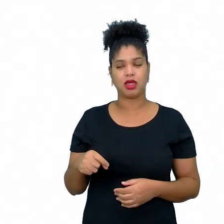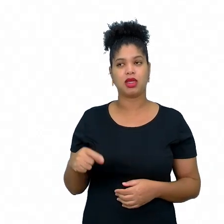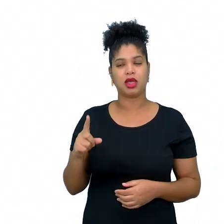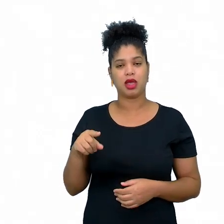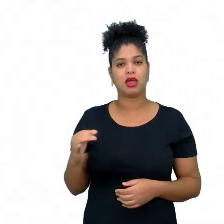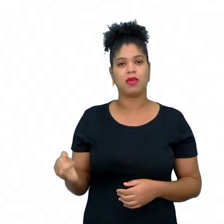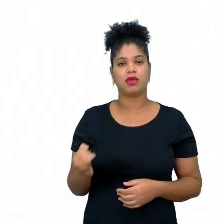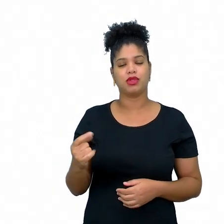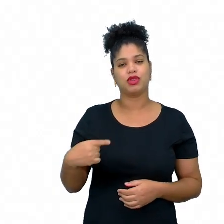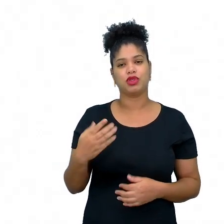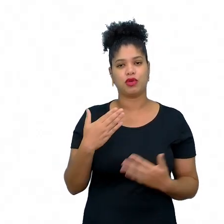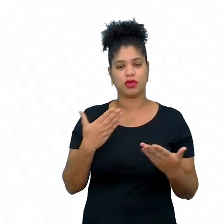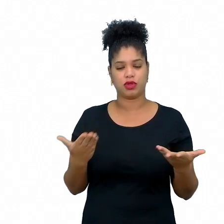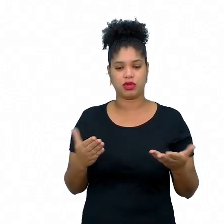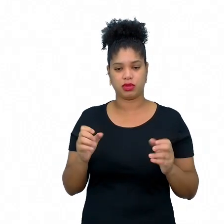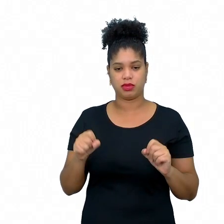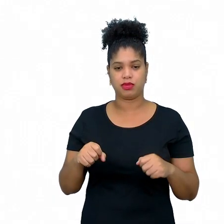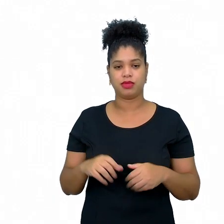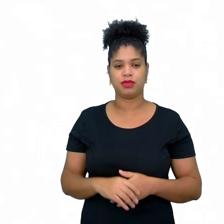dessa discussão.